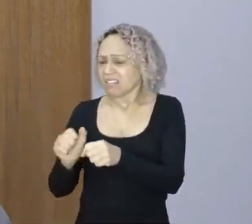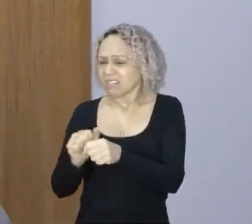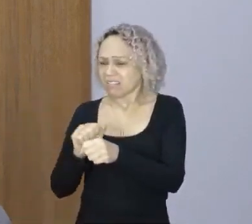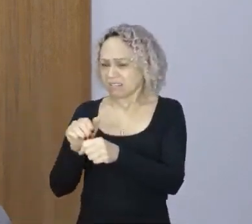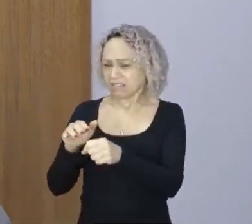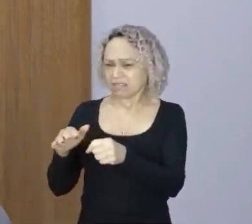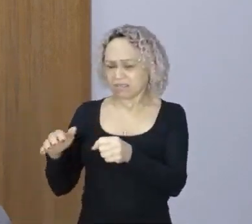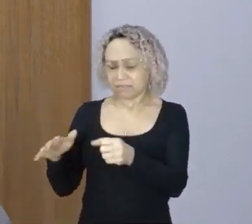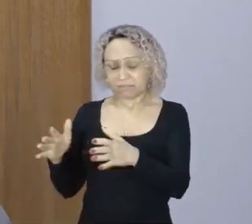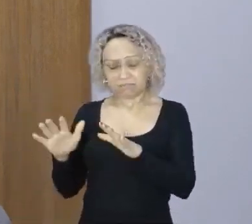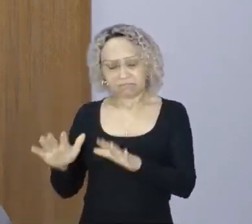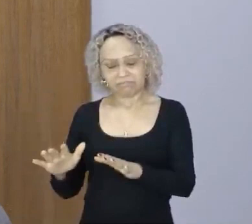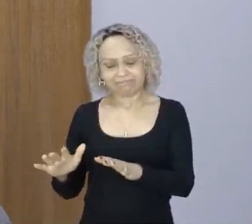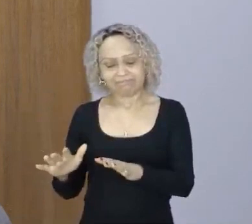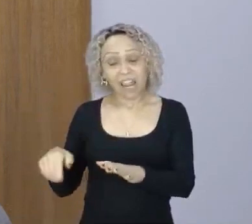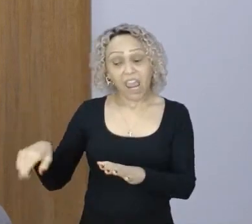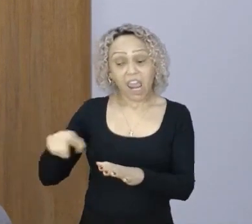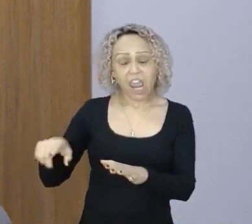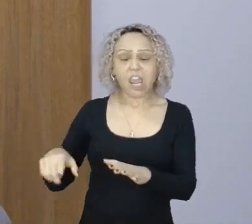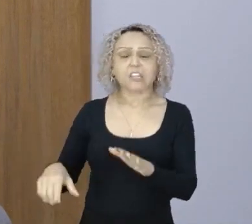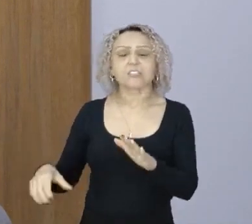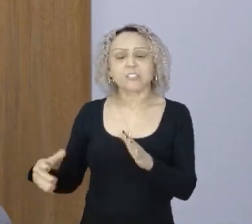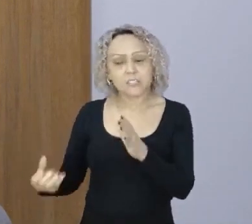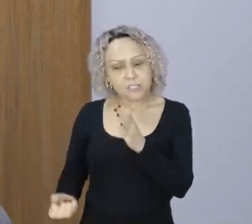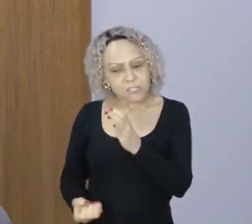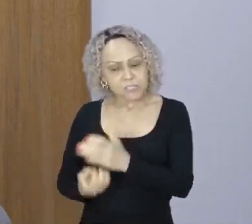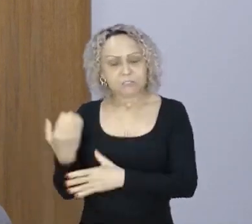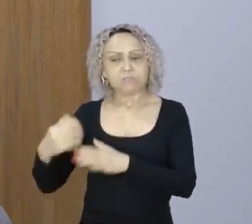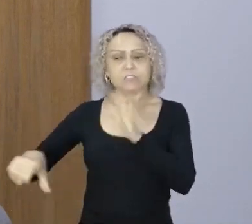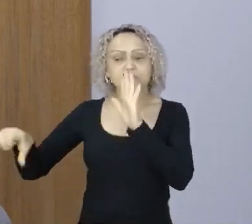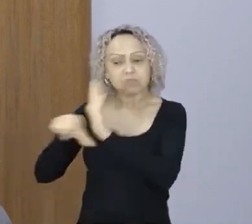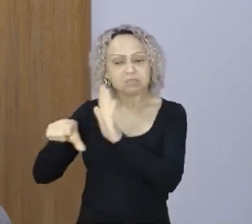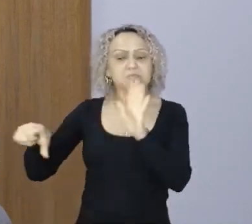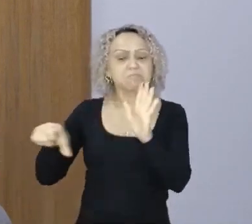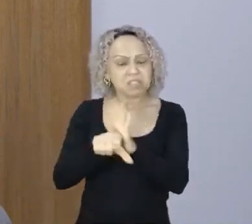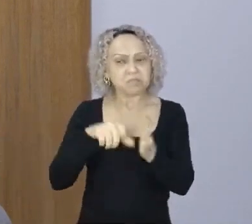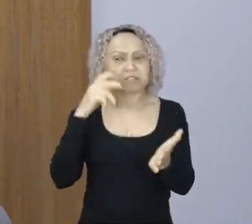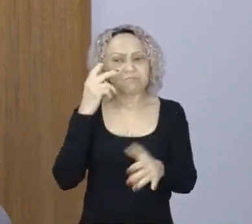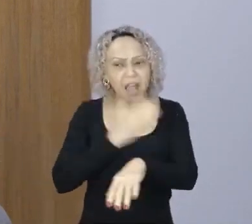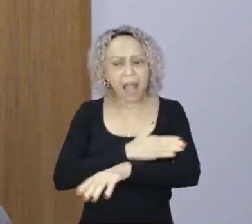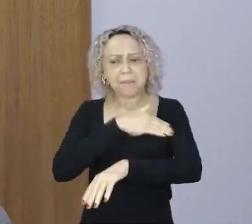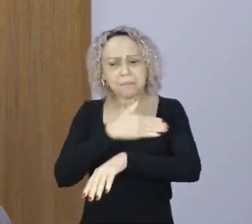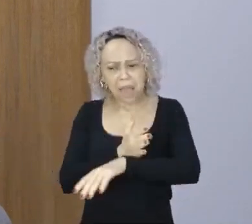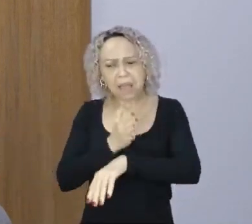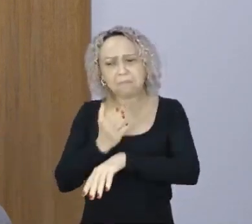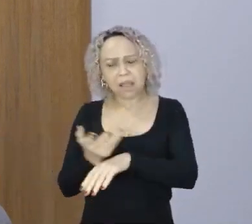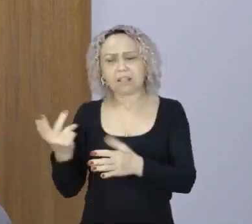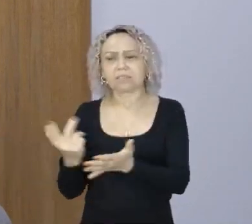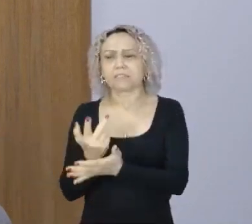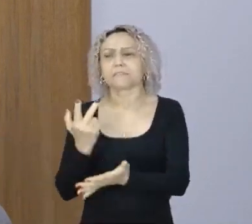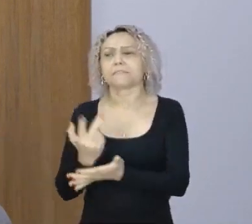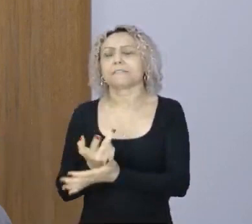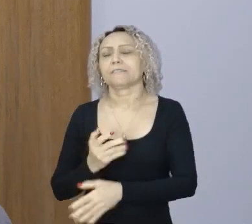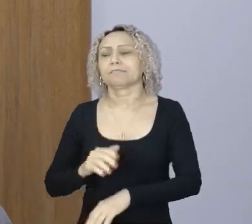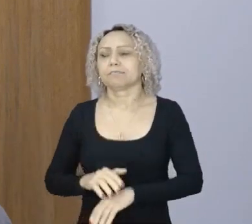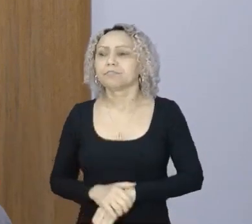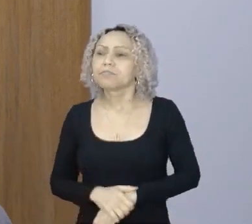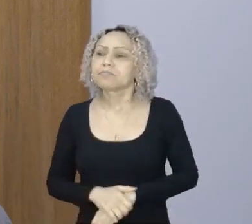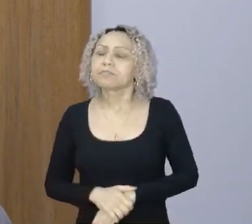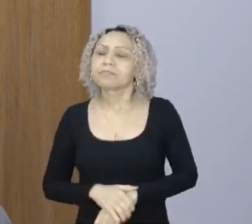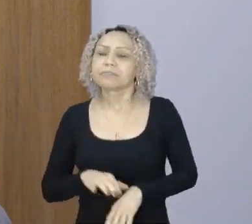esses crimes que são recorrentes, né? É importante demais a aprovação dessa lei, porque